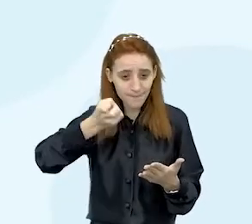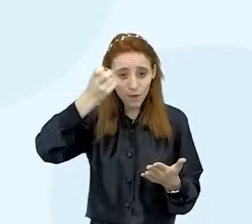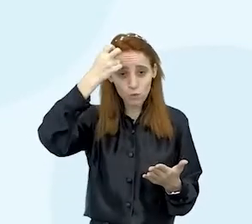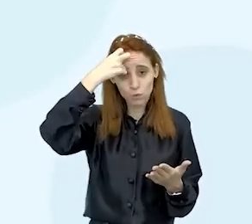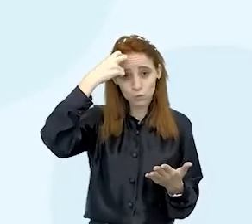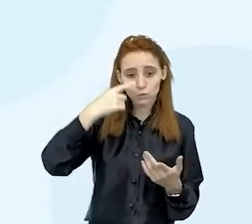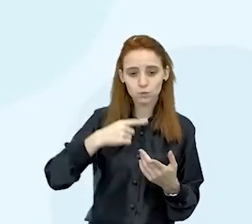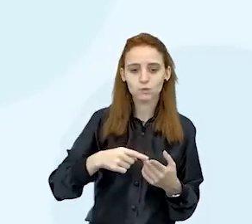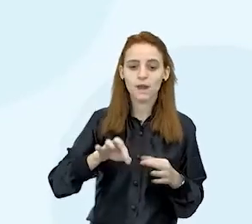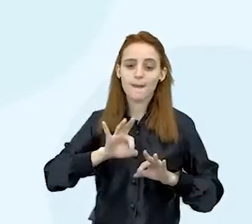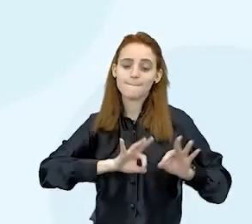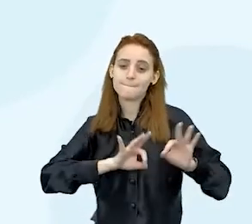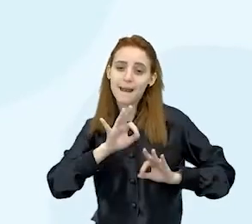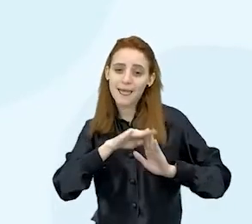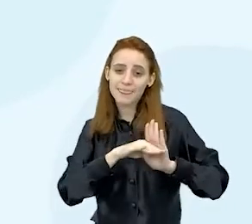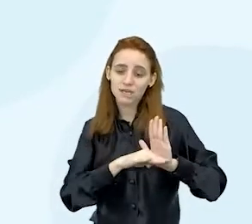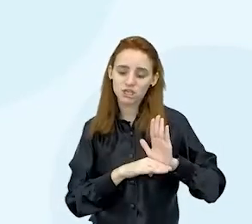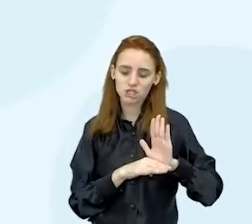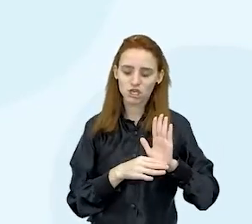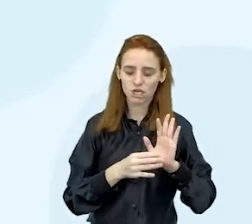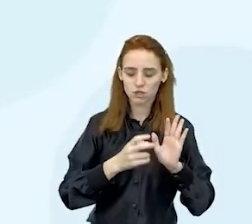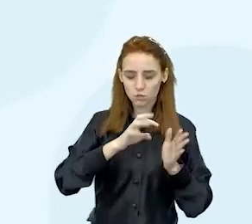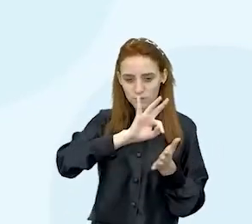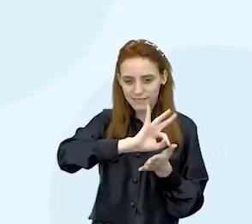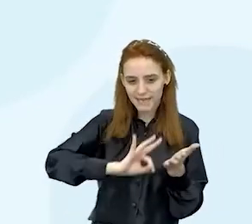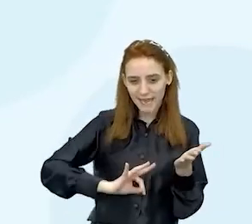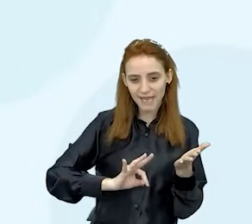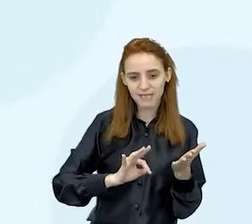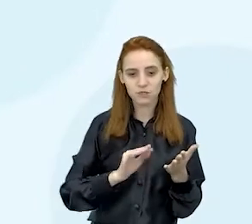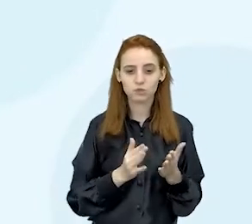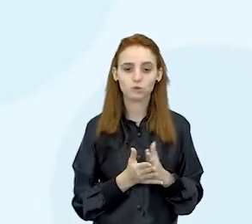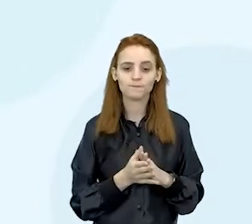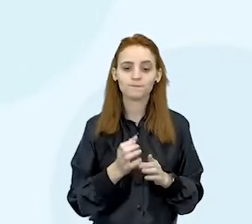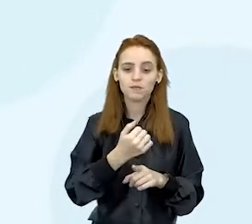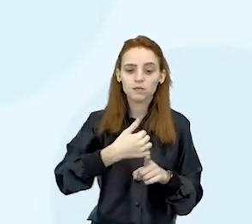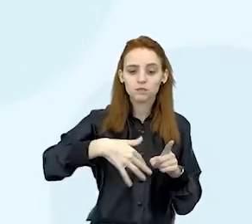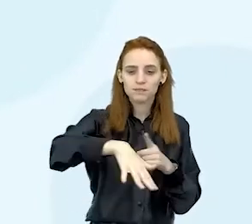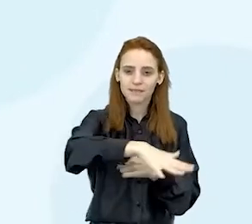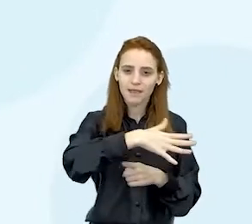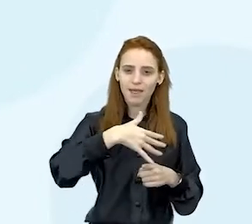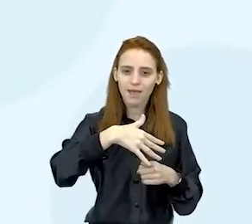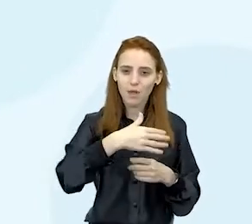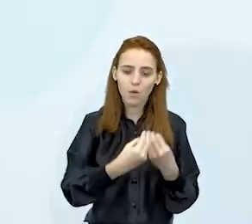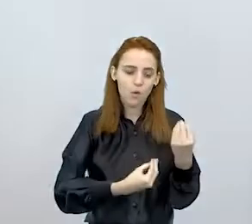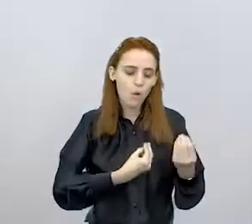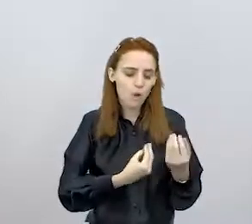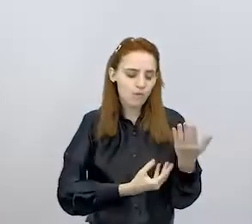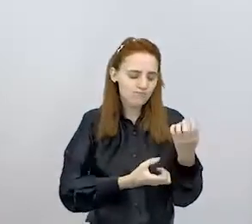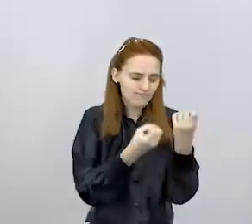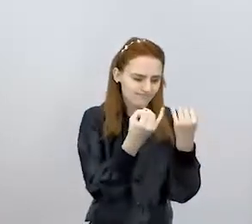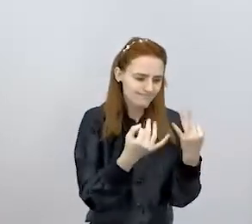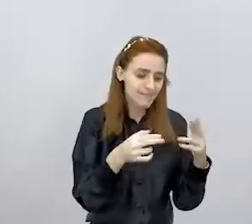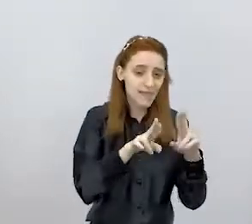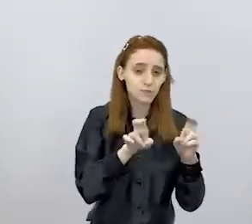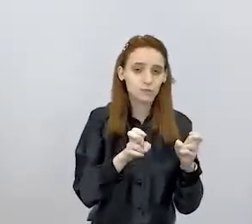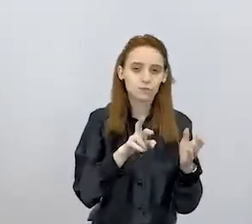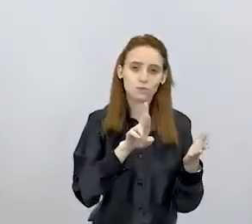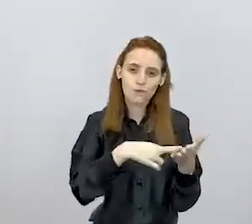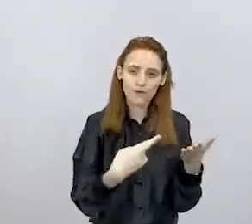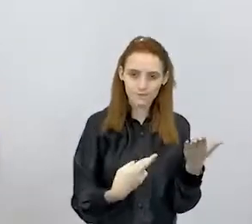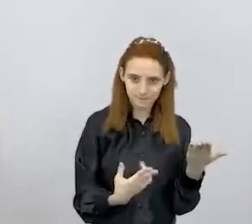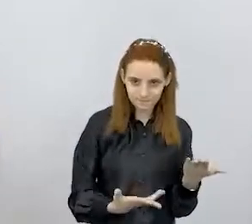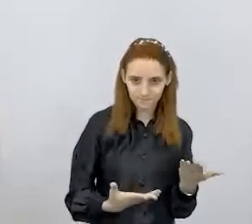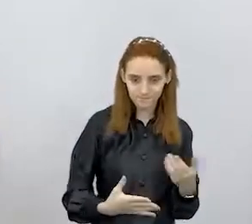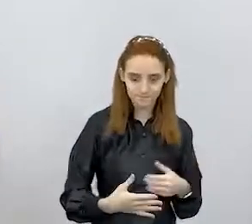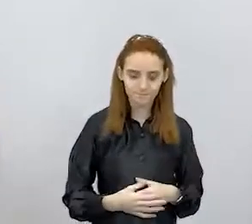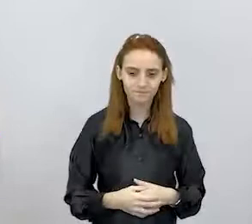texto. Na aula 8. Socializando resenhas. Na atividade 2, nós fizemos.